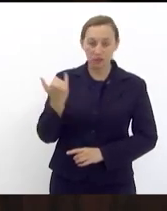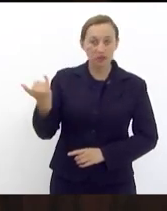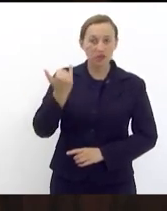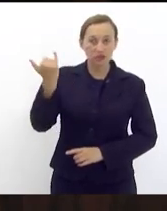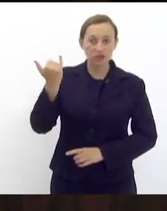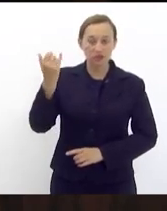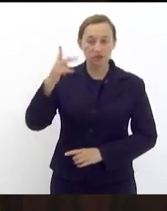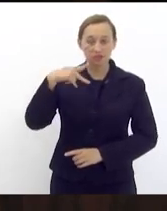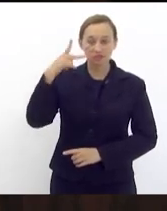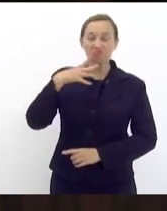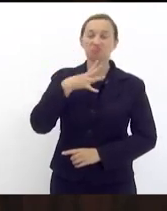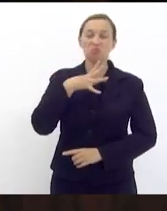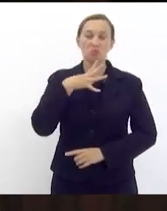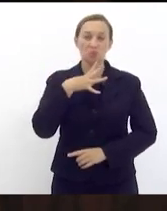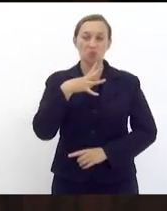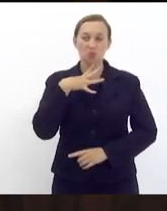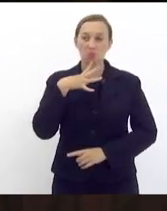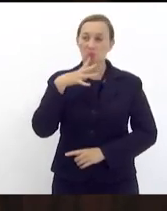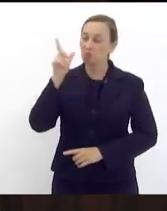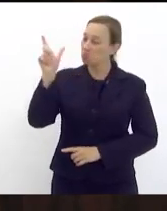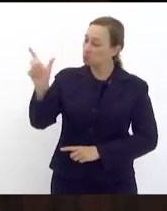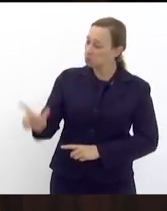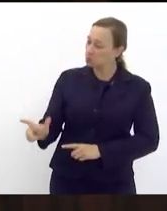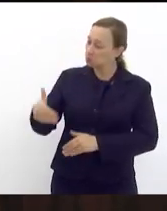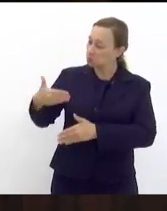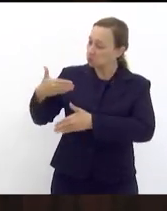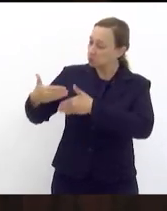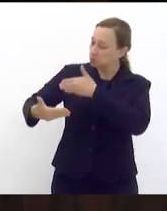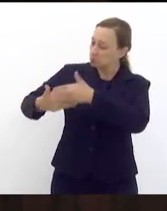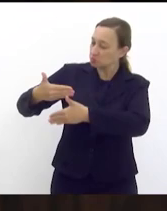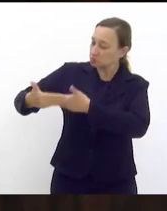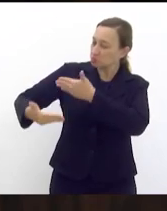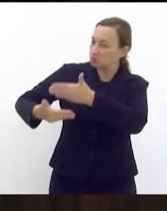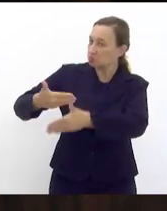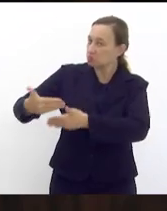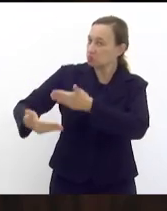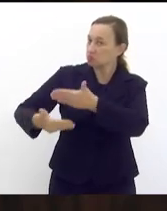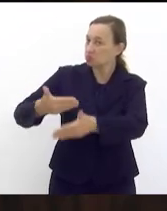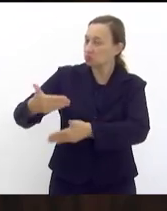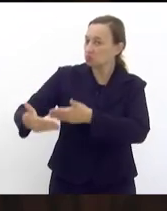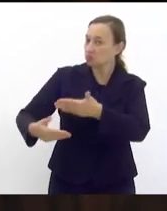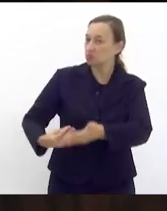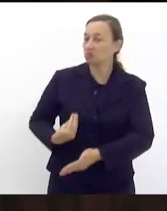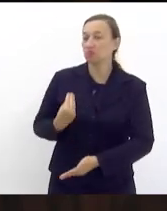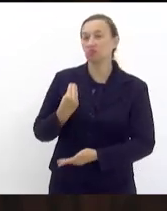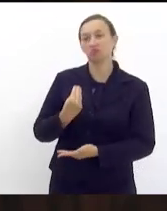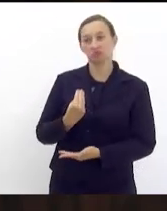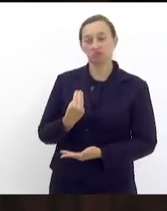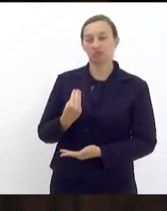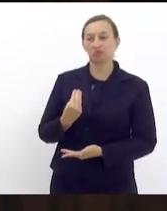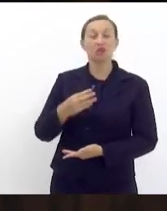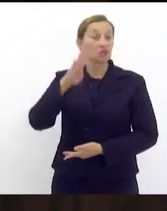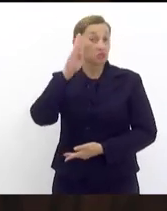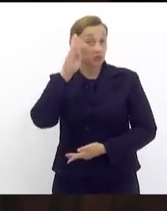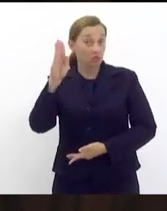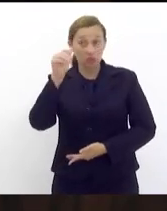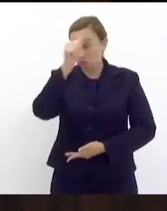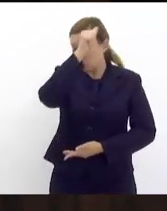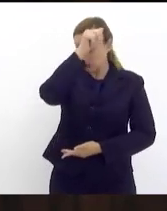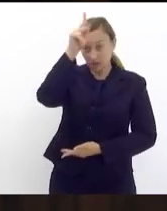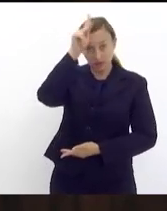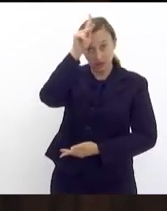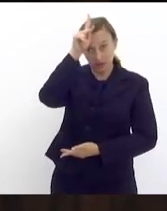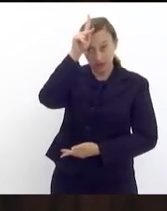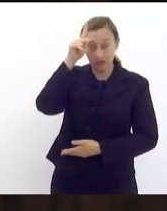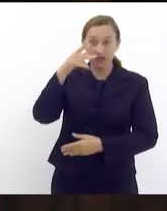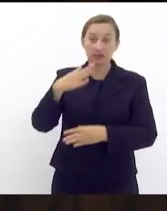um reconhecimento à sua trajetória de vida pública e, principalmente, como prefeito da cidade